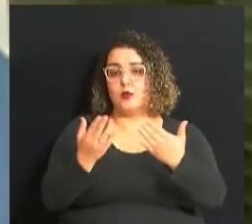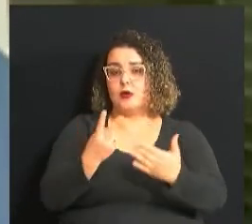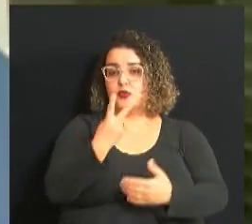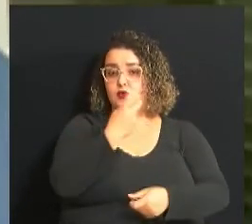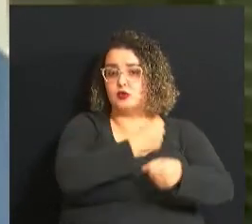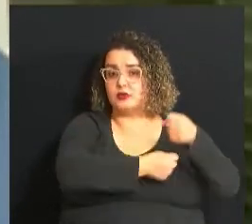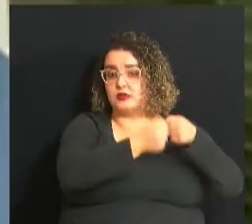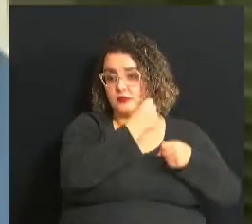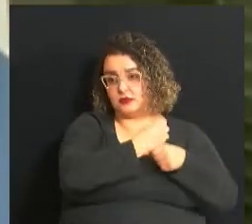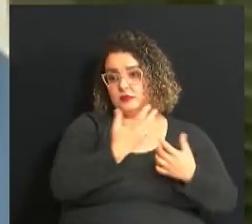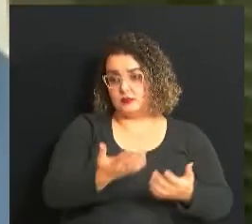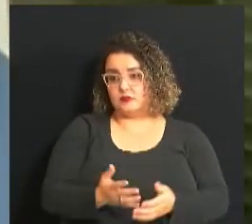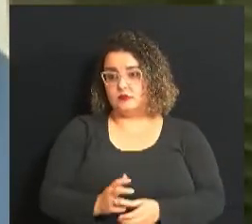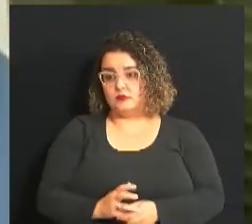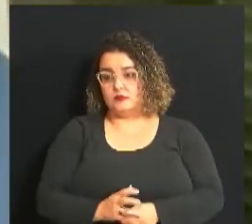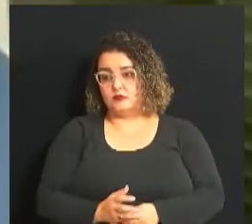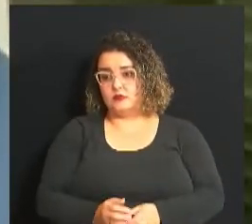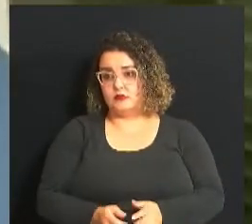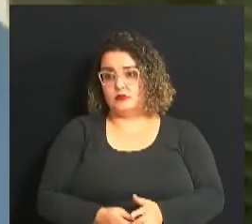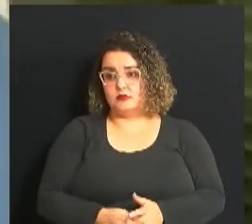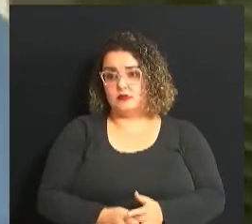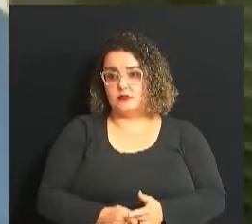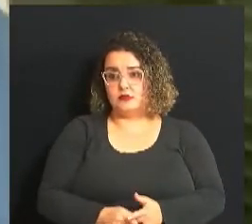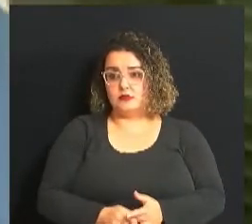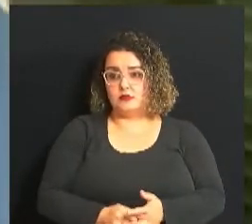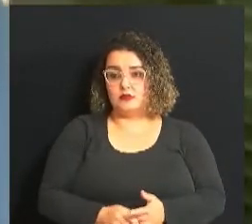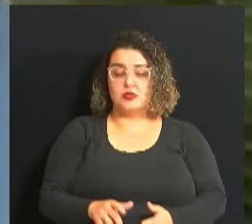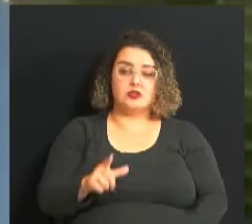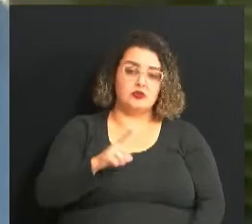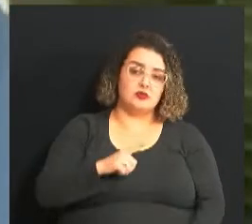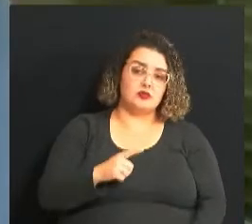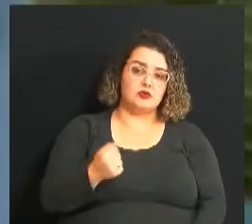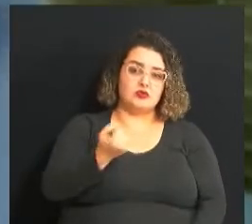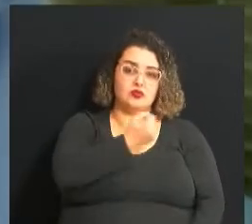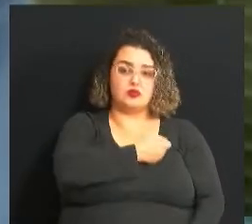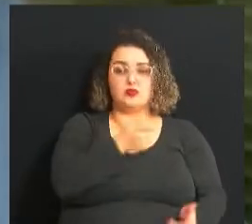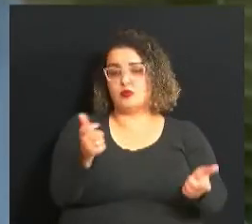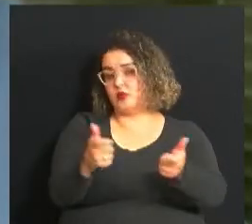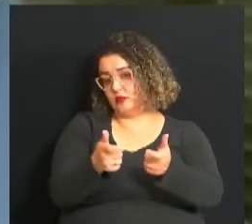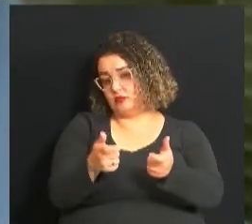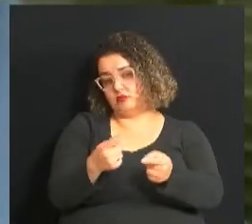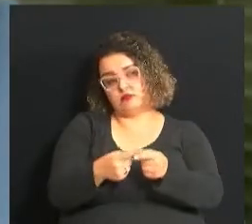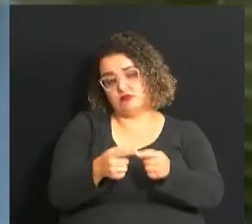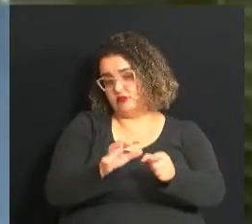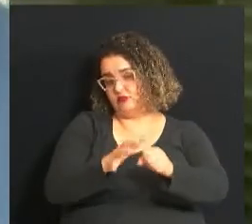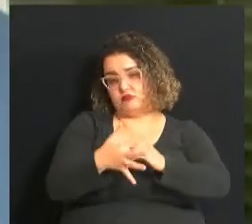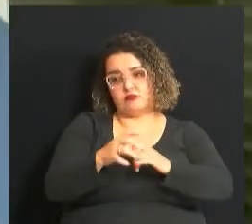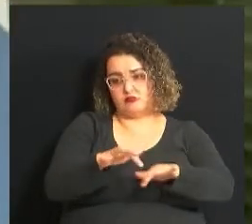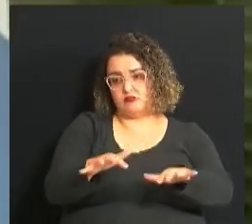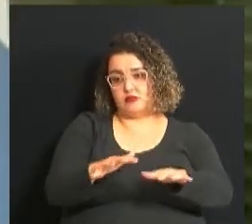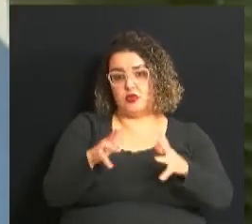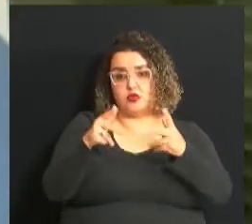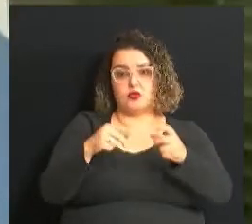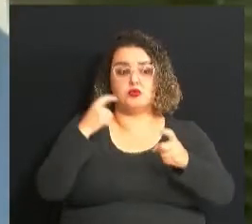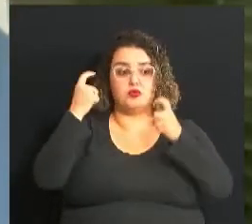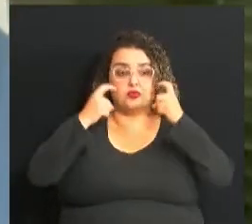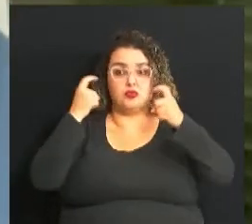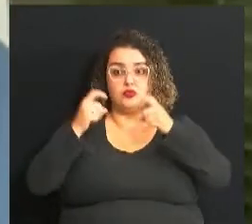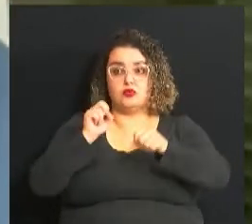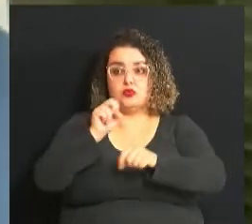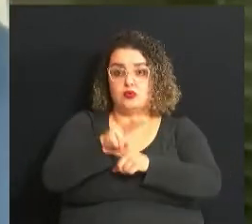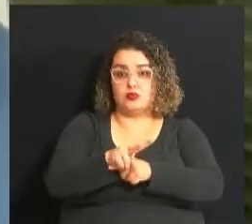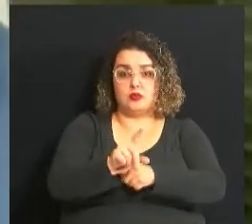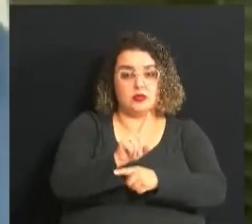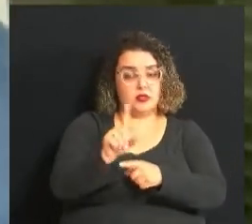tivemos um número inferior de casos, porque pandemia. As pessoas estavam todas preocupadas com o vírus e não com os